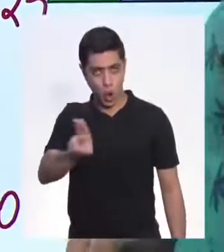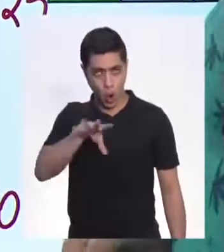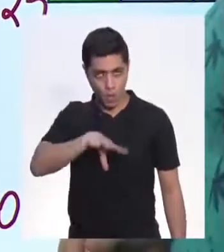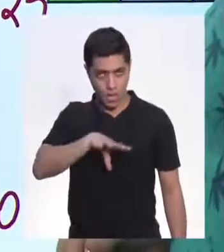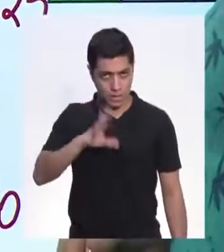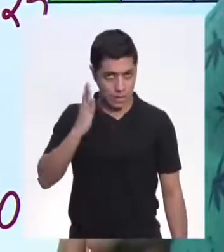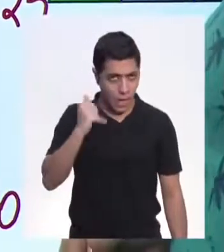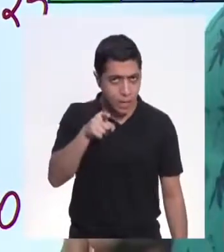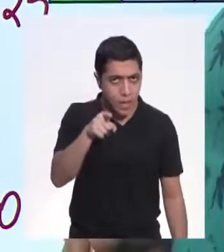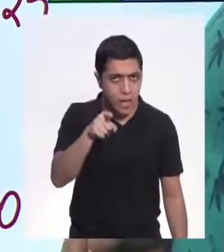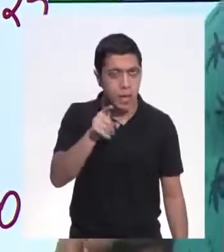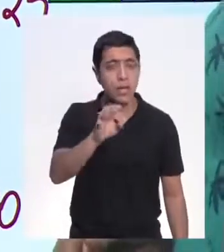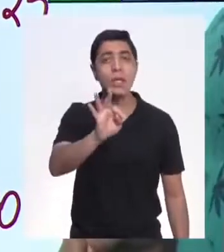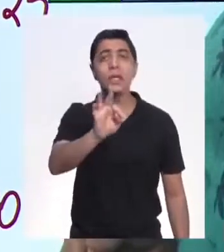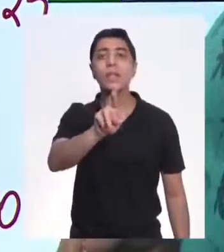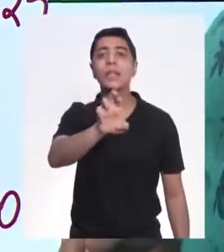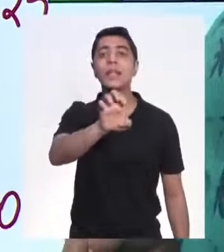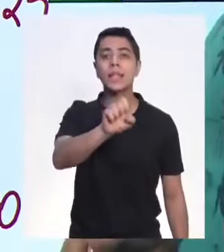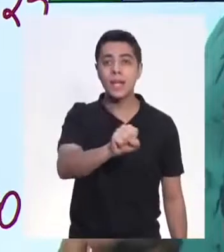lido